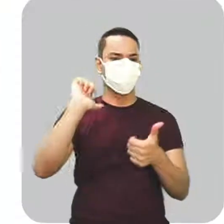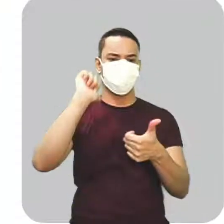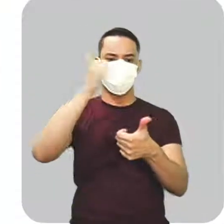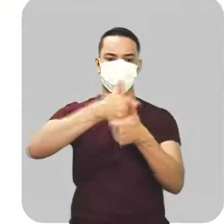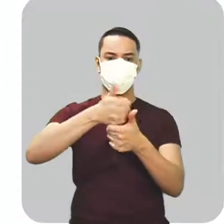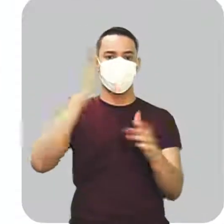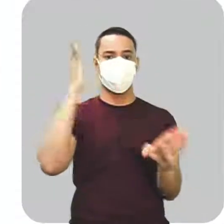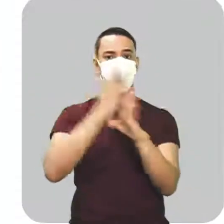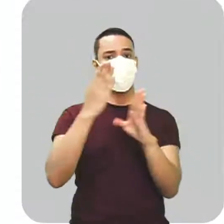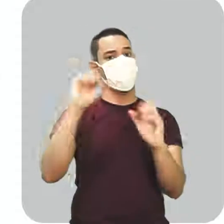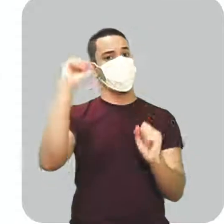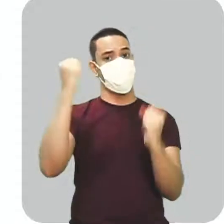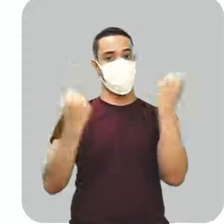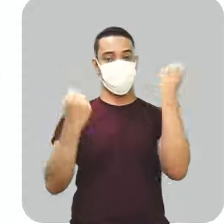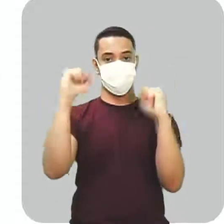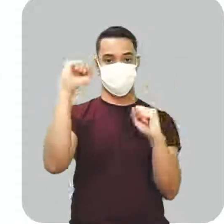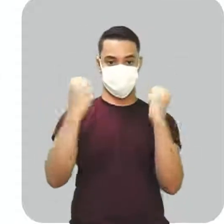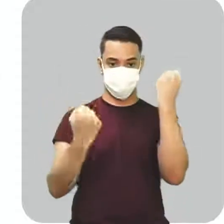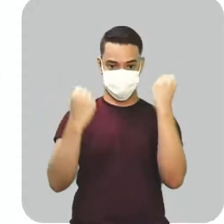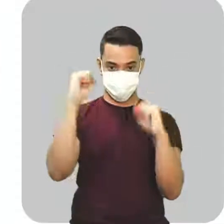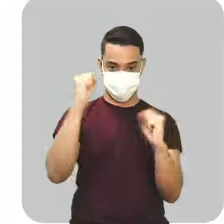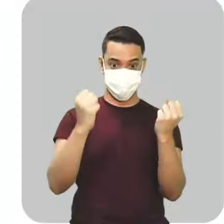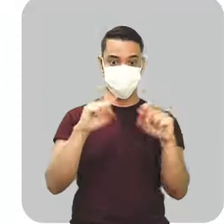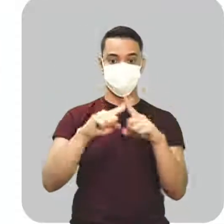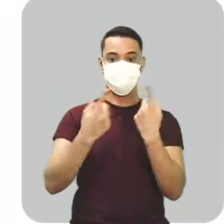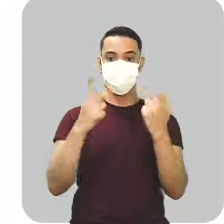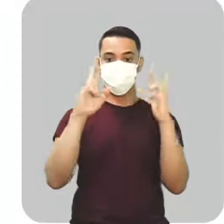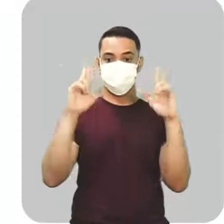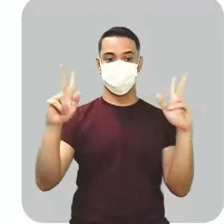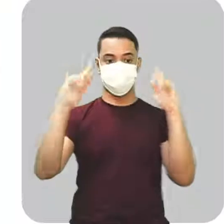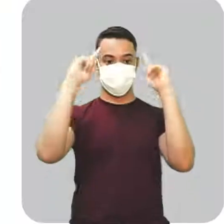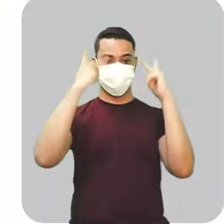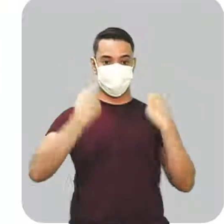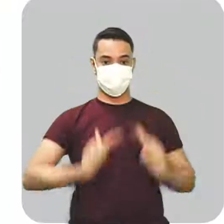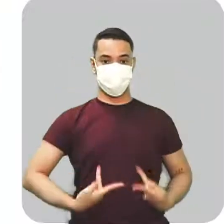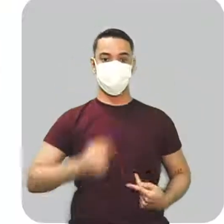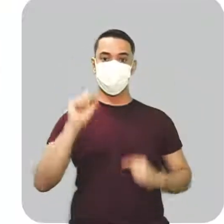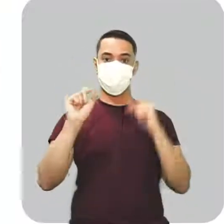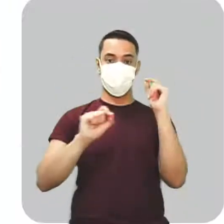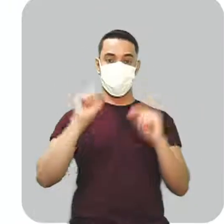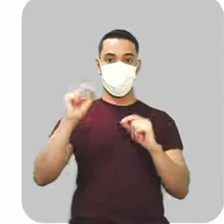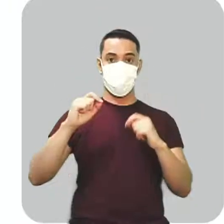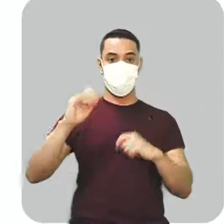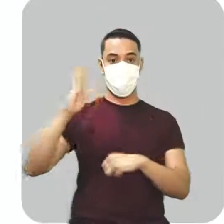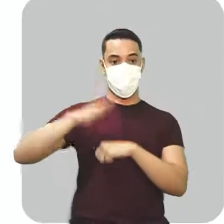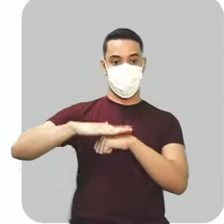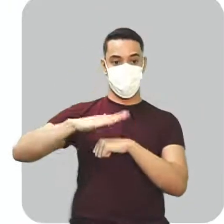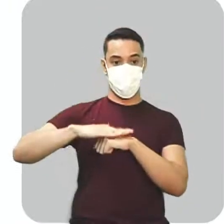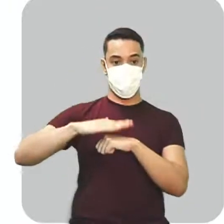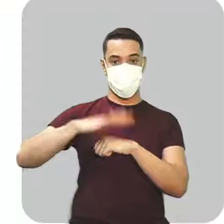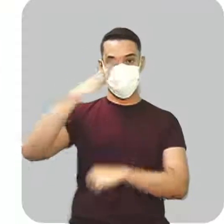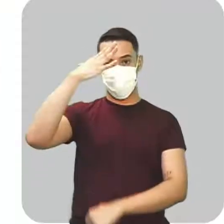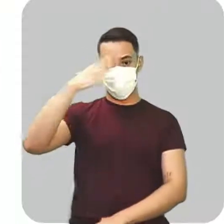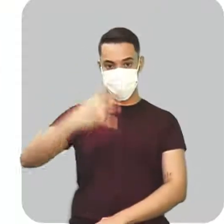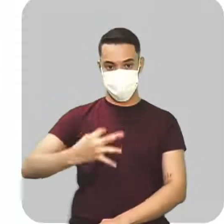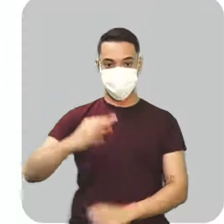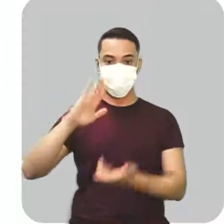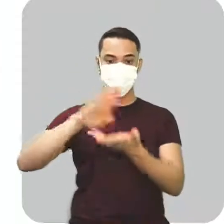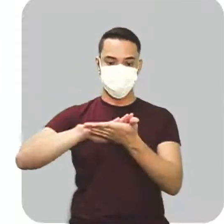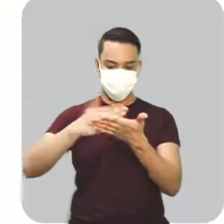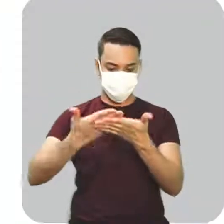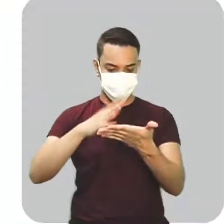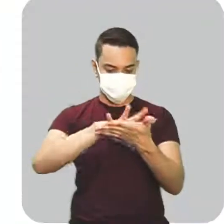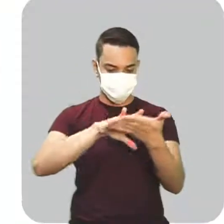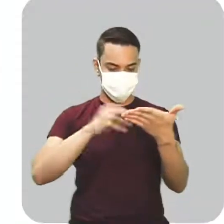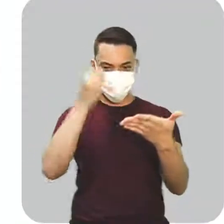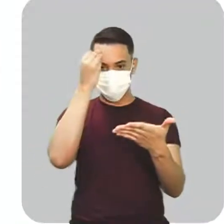pelas máquinas. O diferencial do ser humano é a capacidade de interpretar e